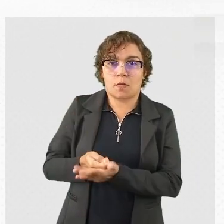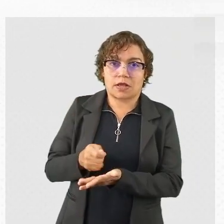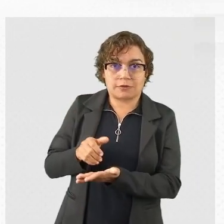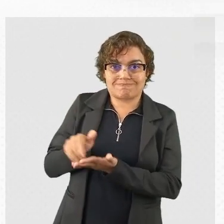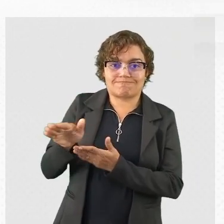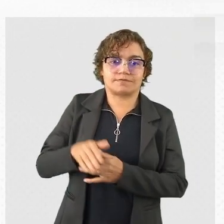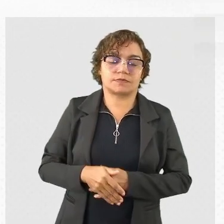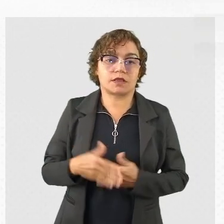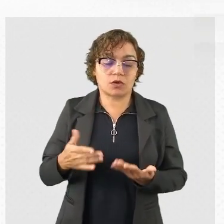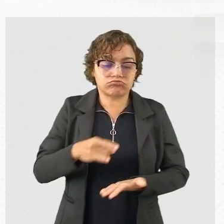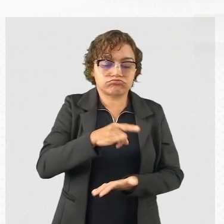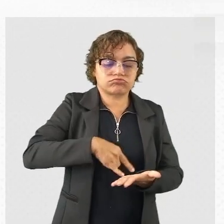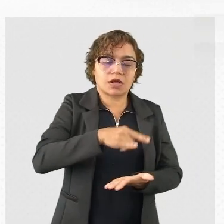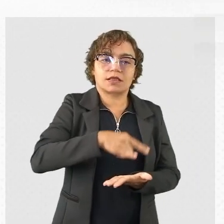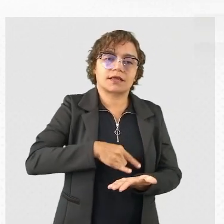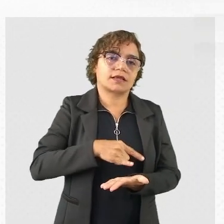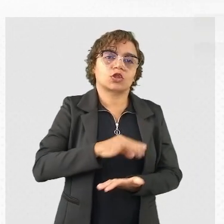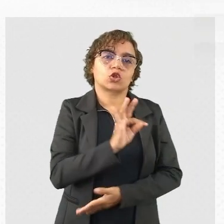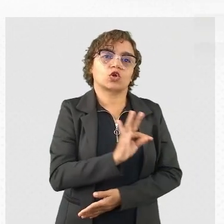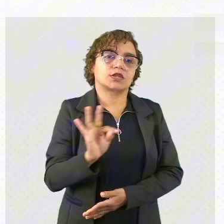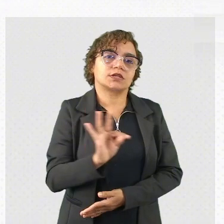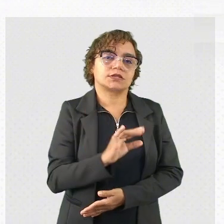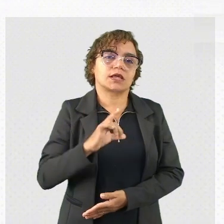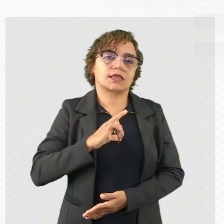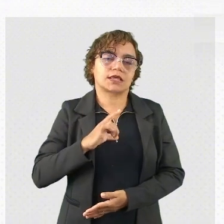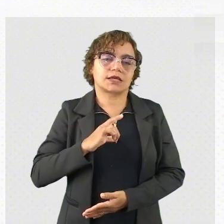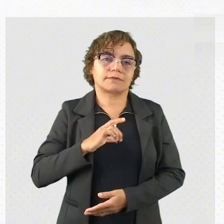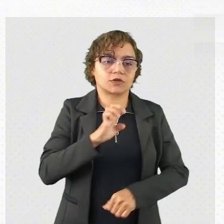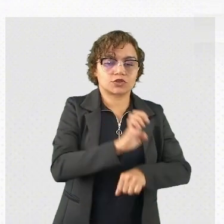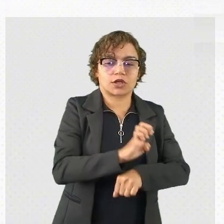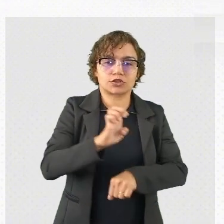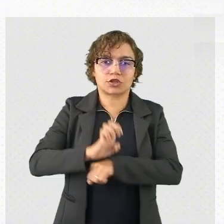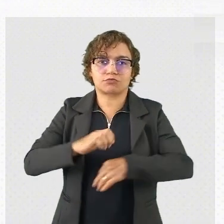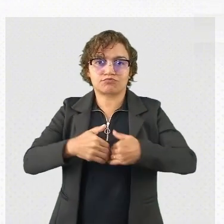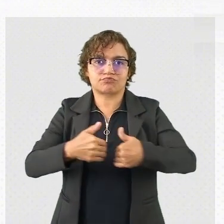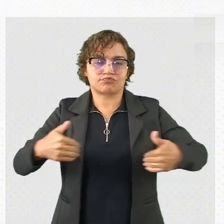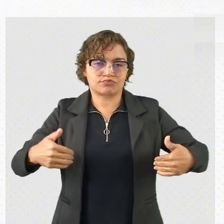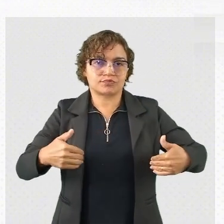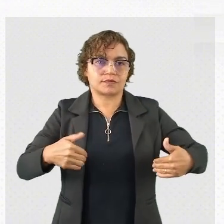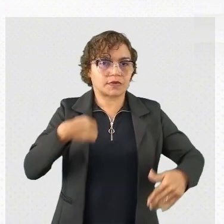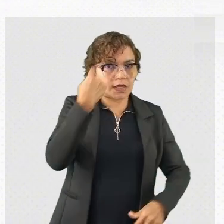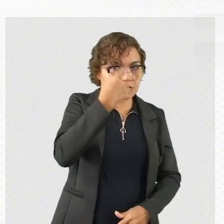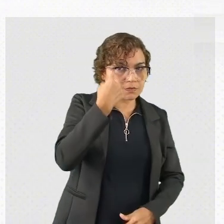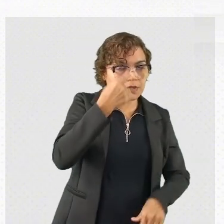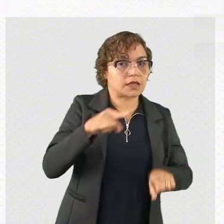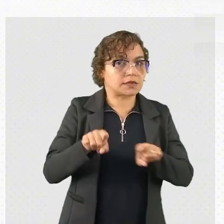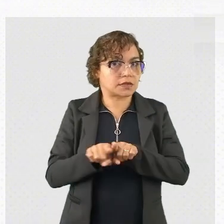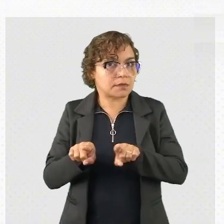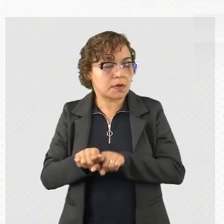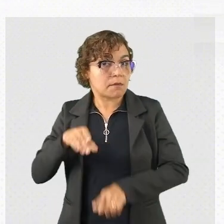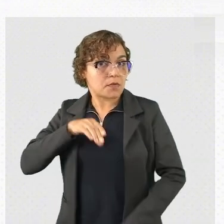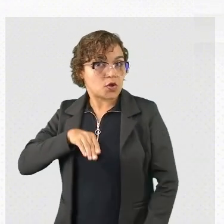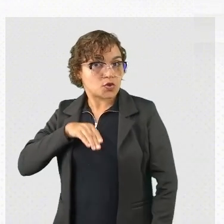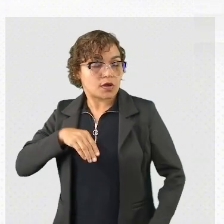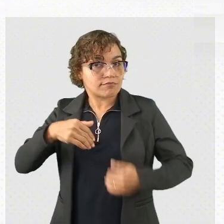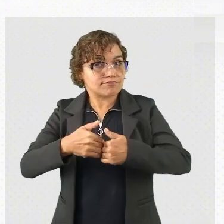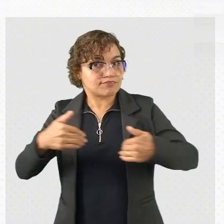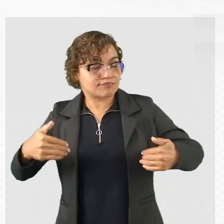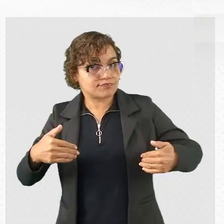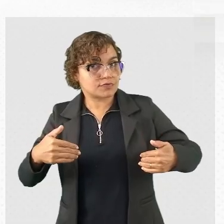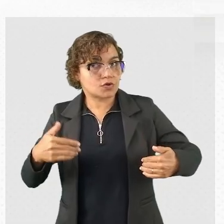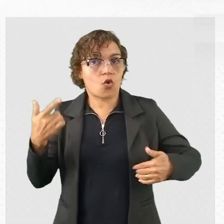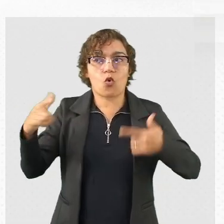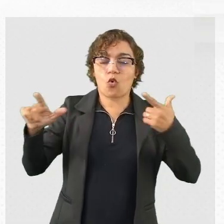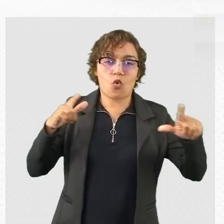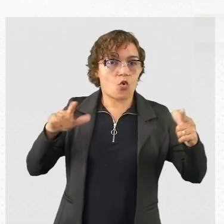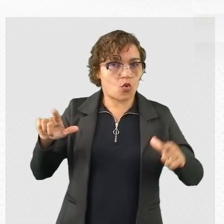de Tordesilhas ele dividia entre dois estados modernos, que eram exatamente a Espanha e Portugal. Então, o restante não está nessa